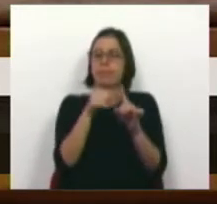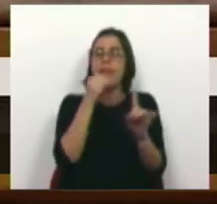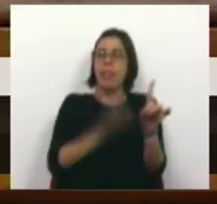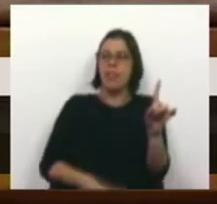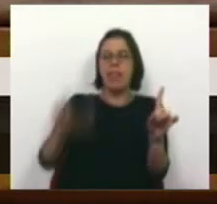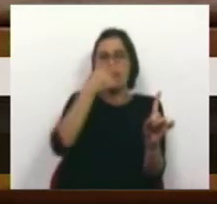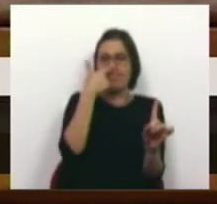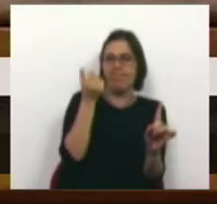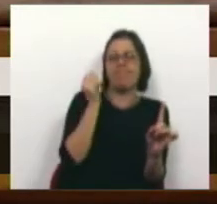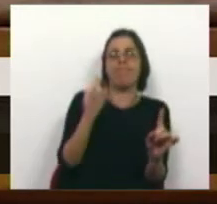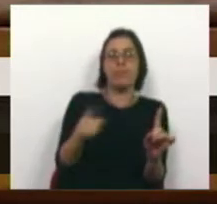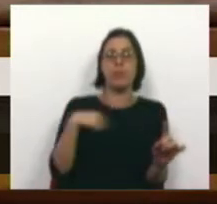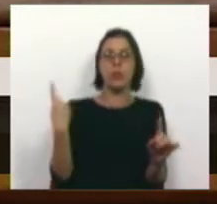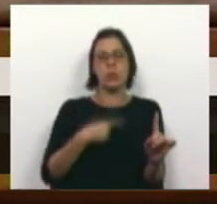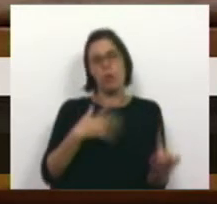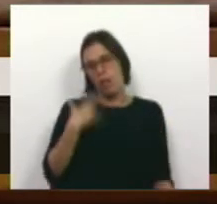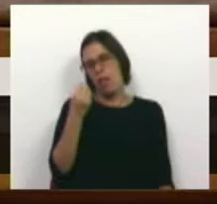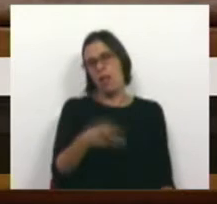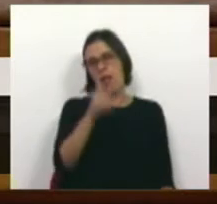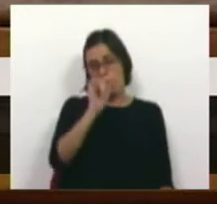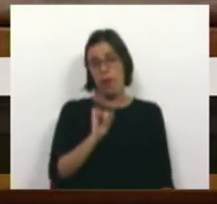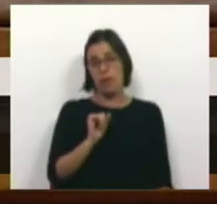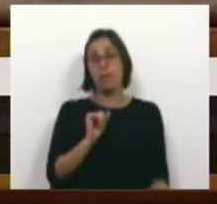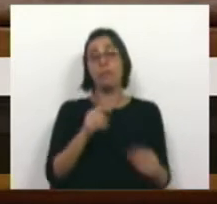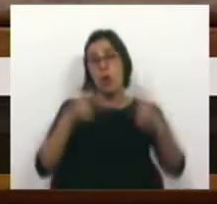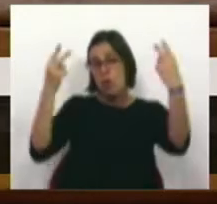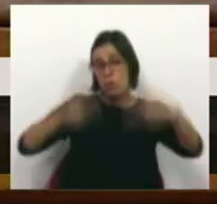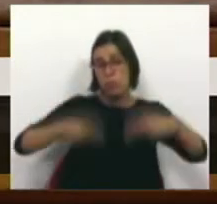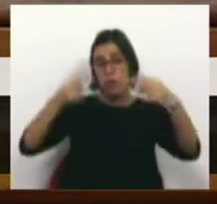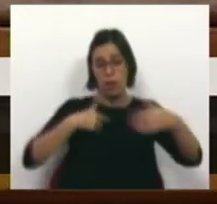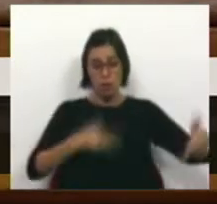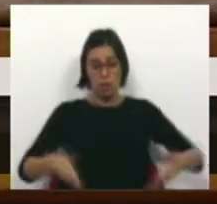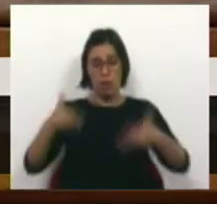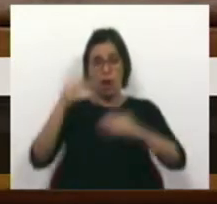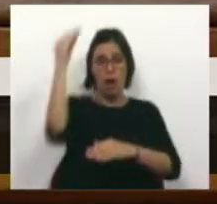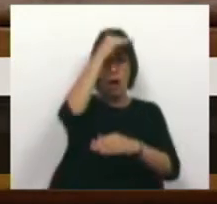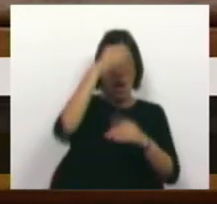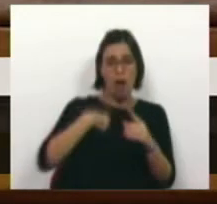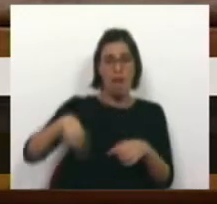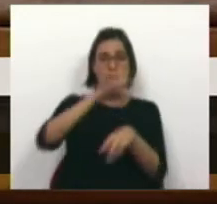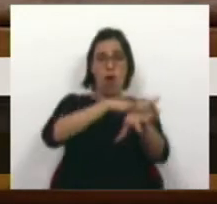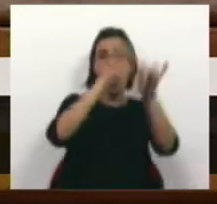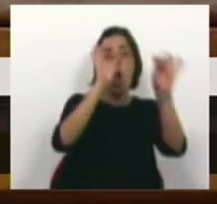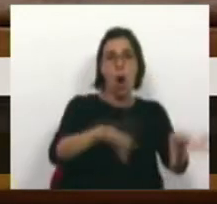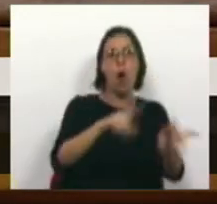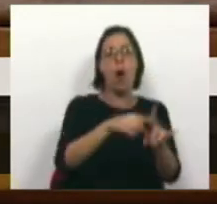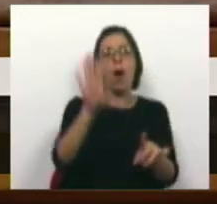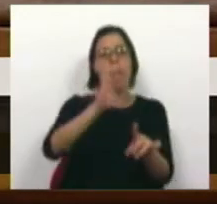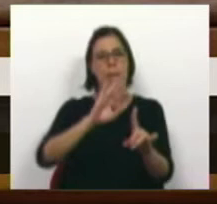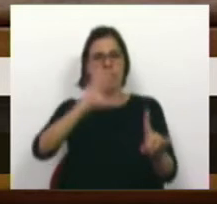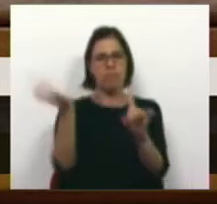território abandonado que hoje todos lamentam. Cada portagem no caminho entre a aldeia e o hospital é mais